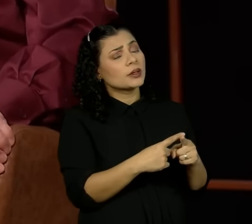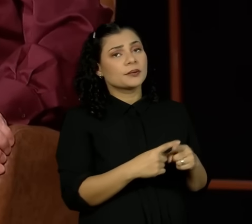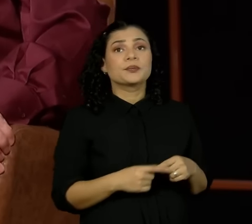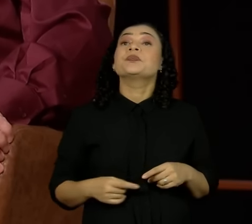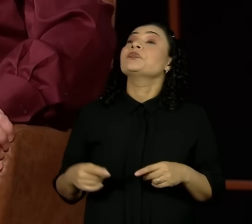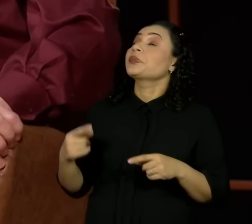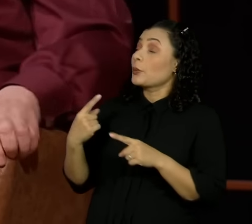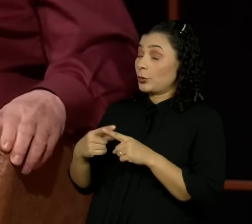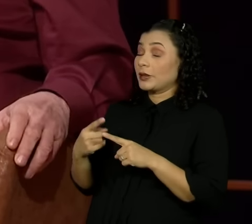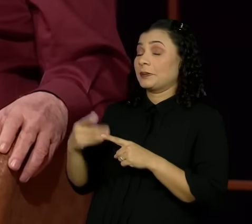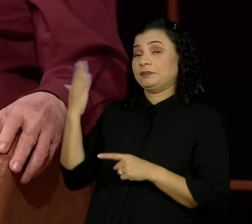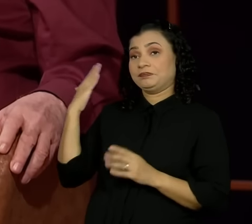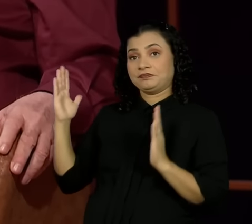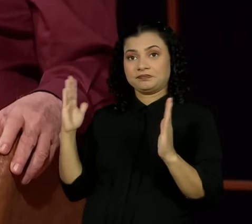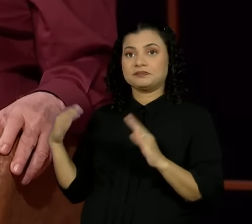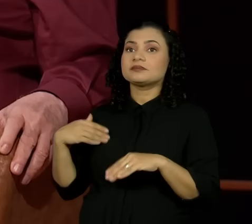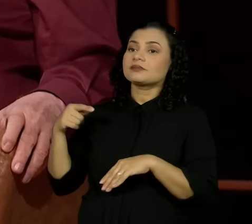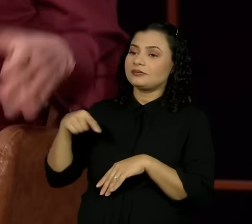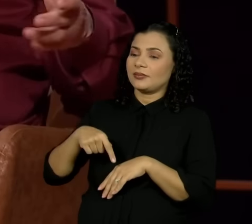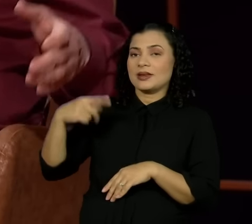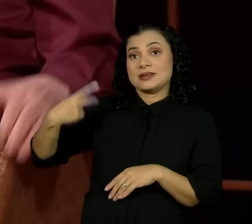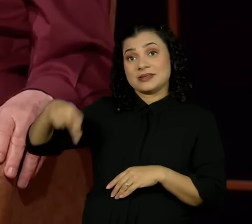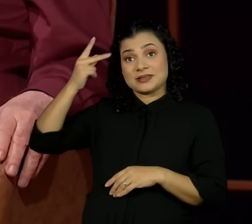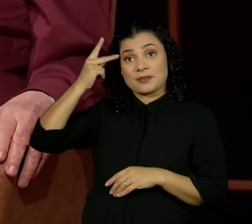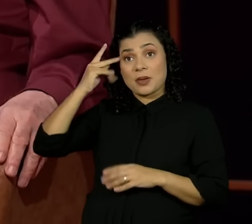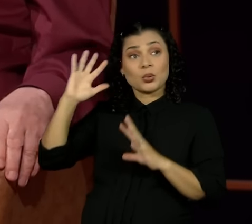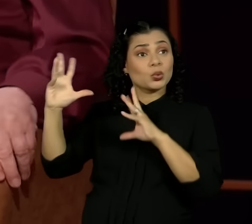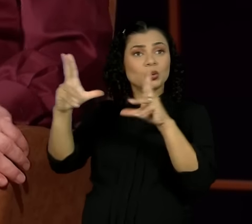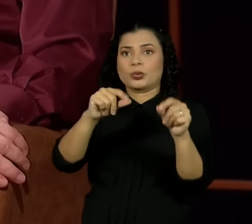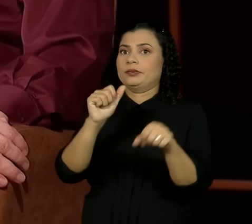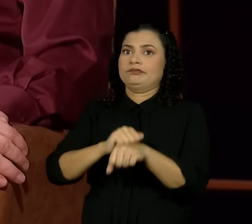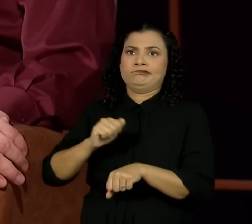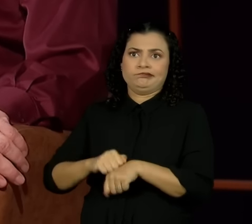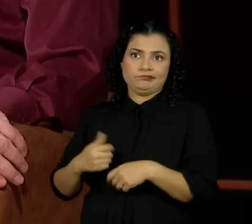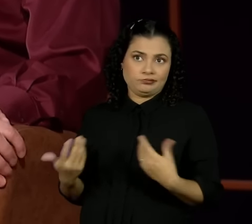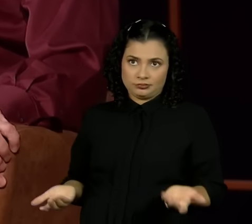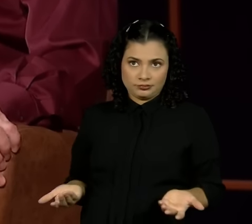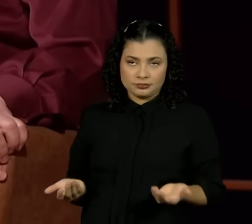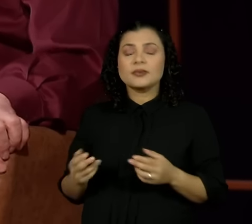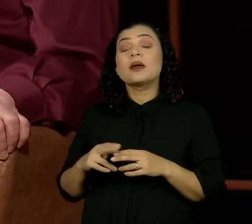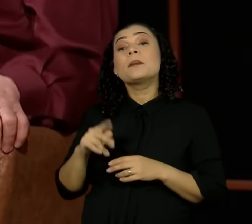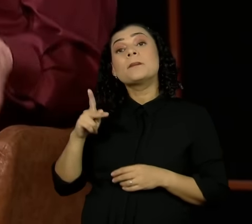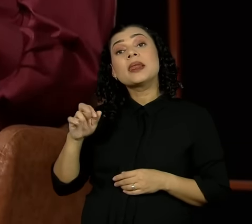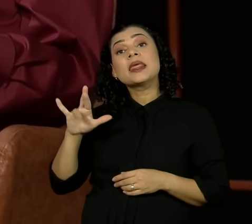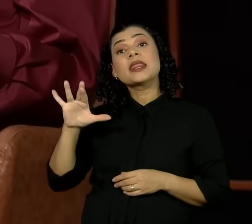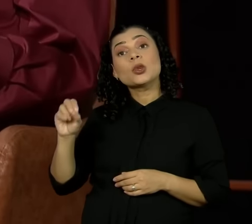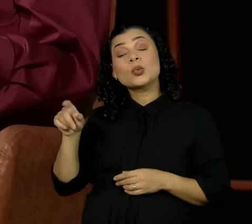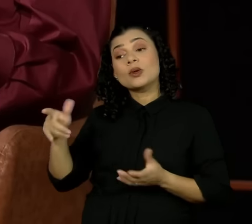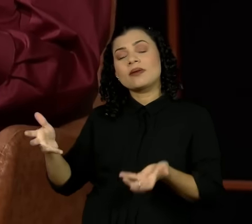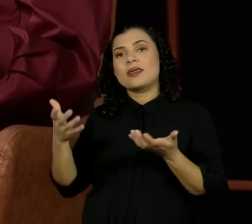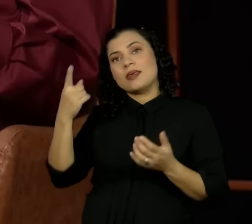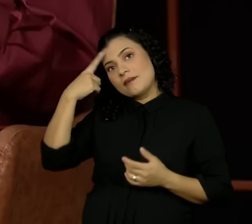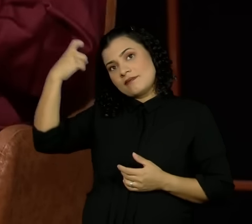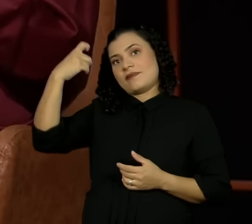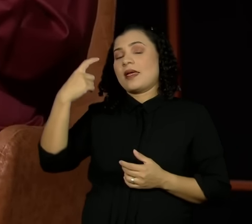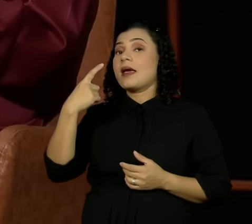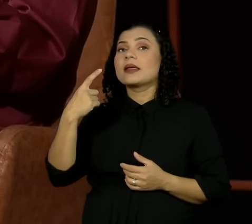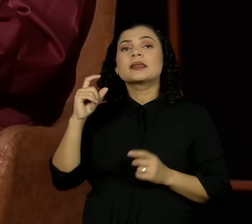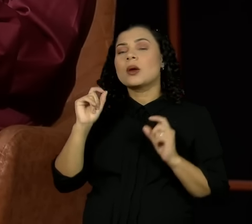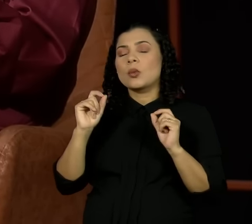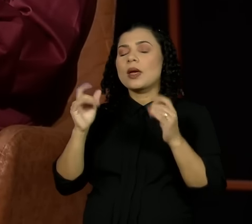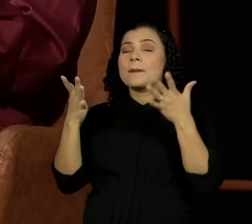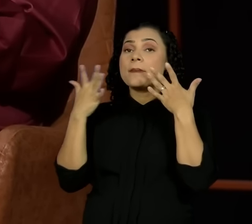viemos para São Paulo, todo mundo duro, né? E uma das ideias do Plínio era fazer uma peça de